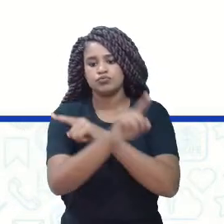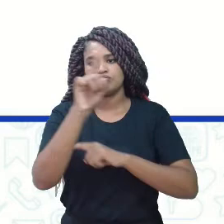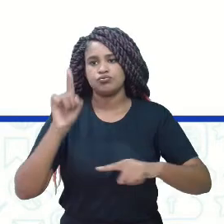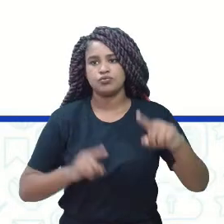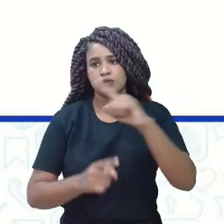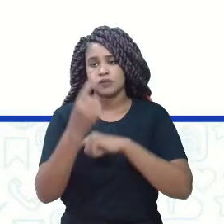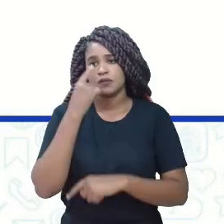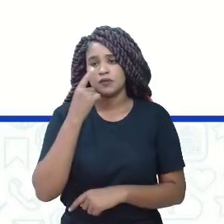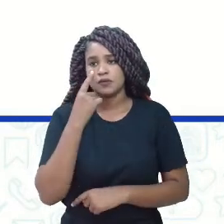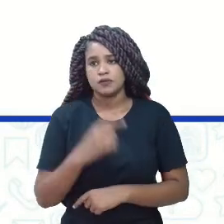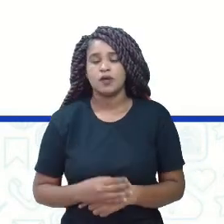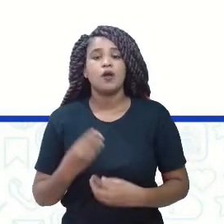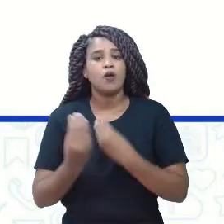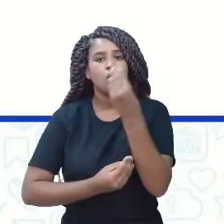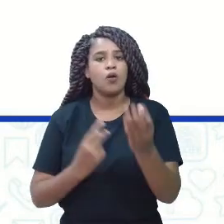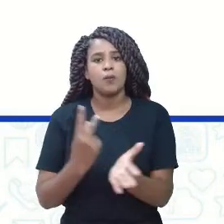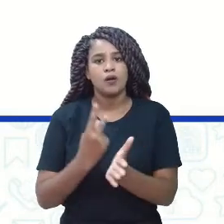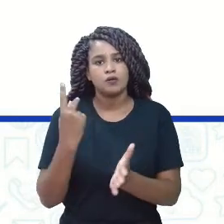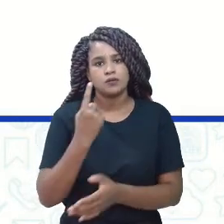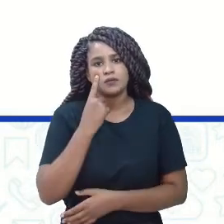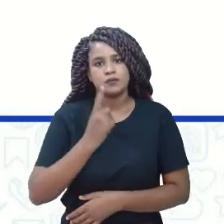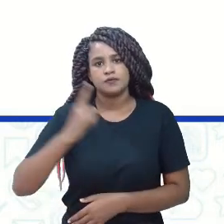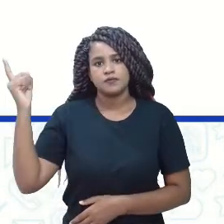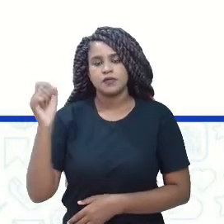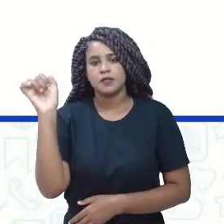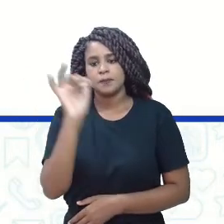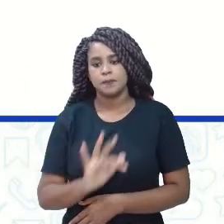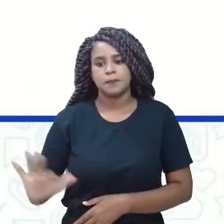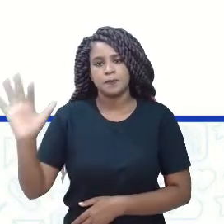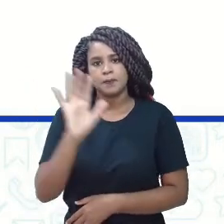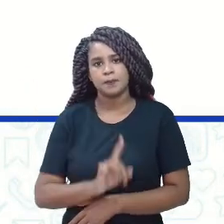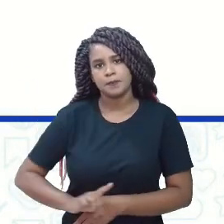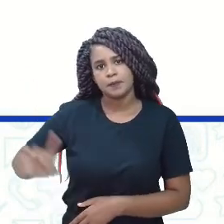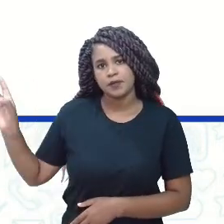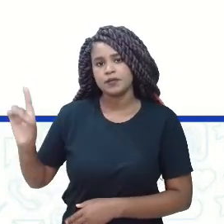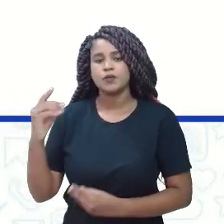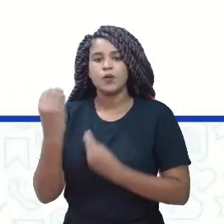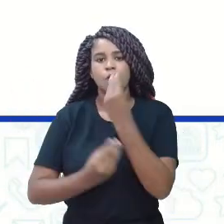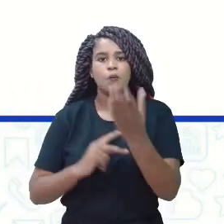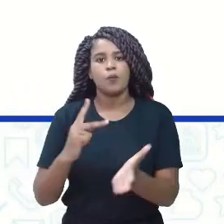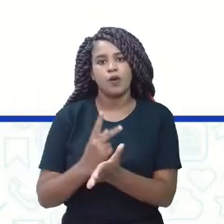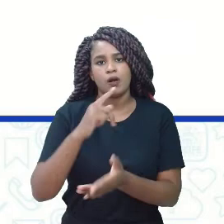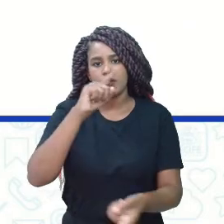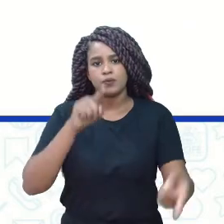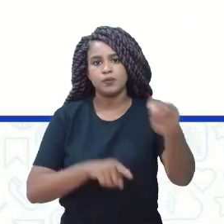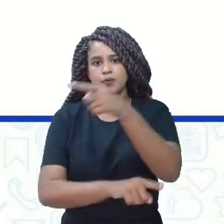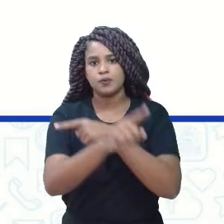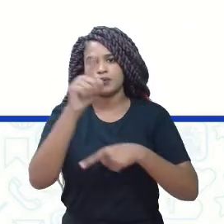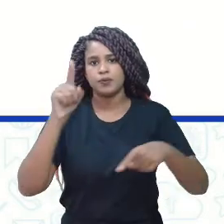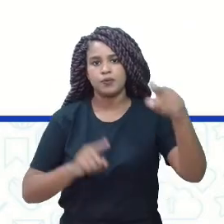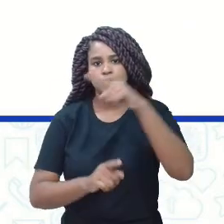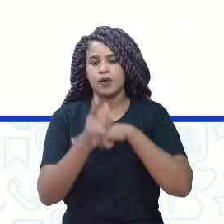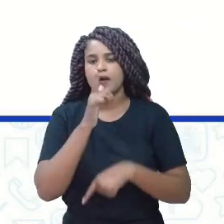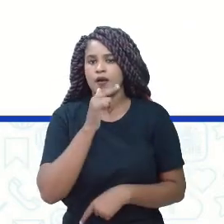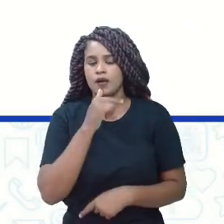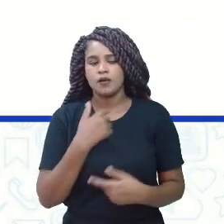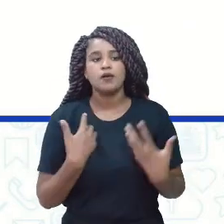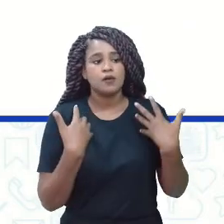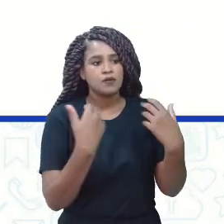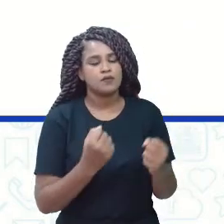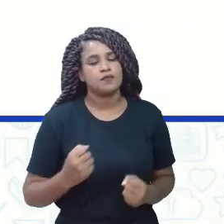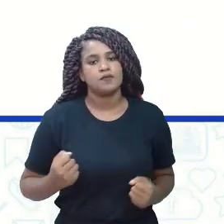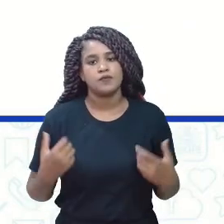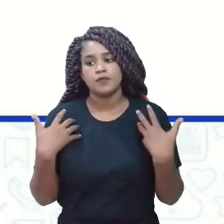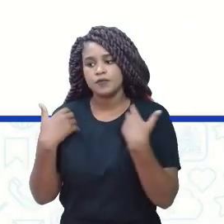dá? Vamos ver esse gráfico aí, como é que se dá essa questão do ciclo da água. Vamos lá entender. Antes